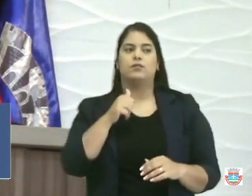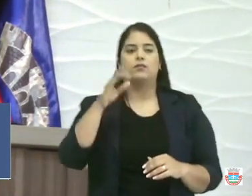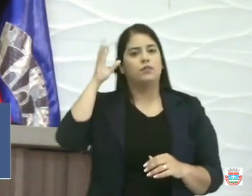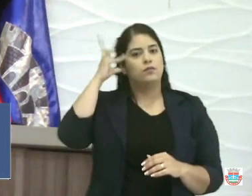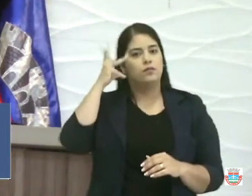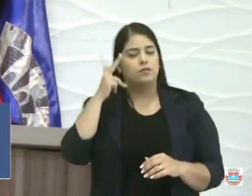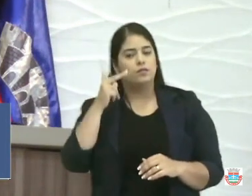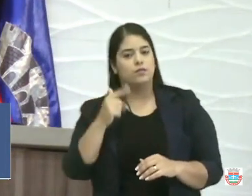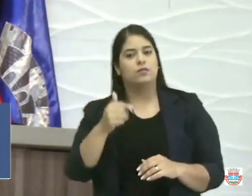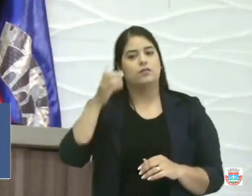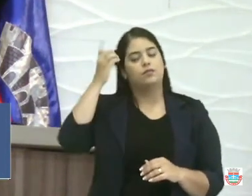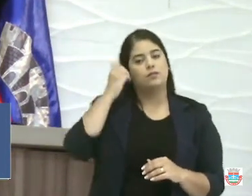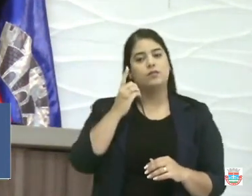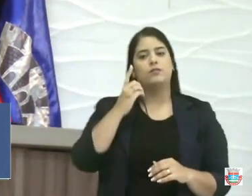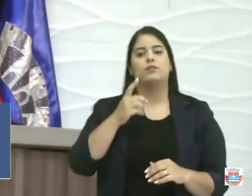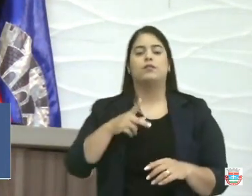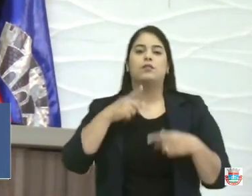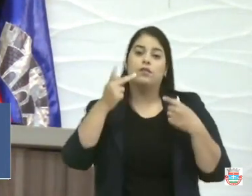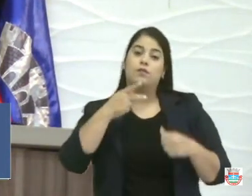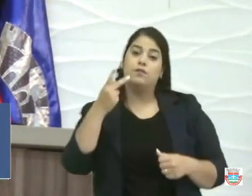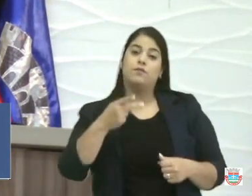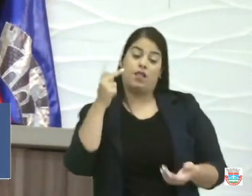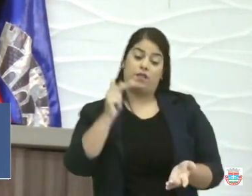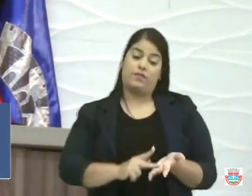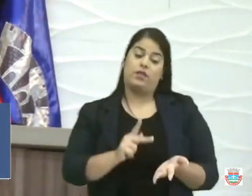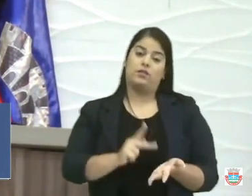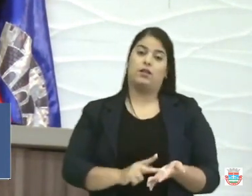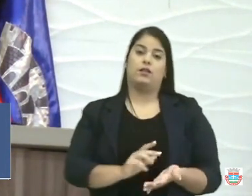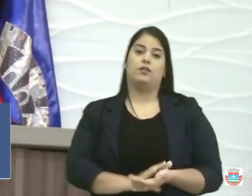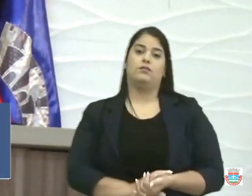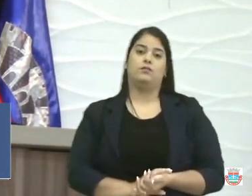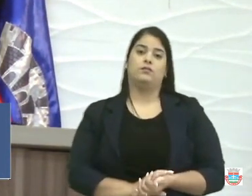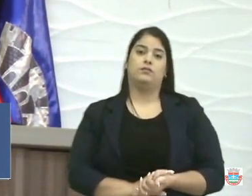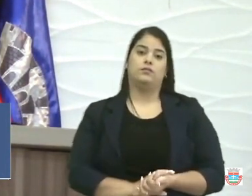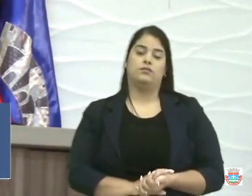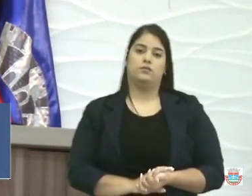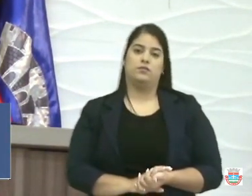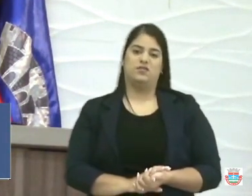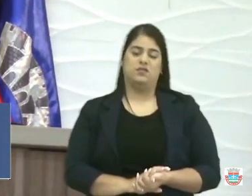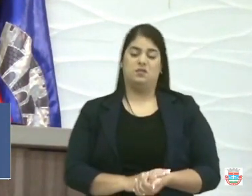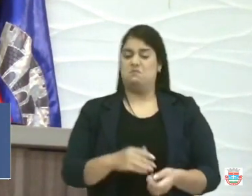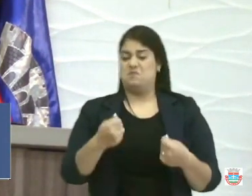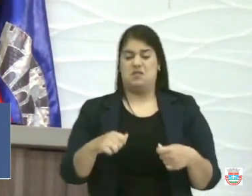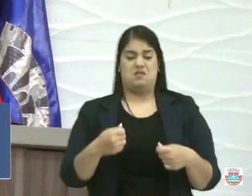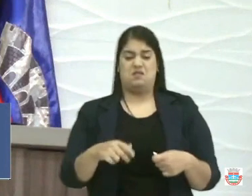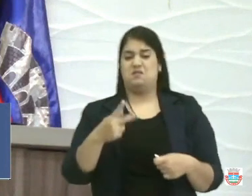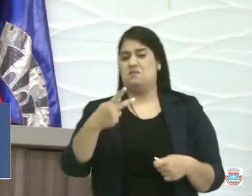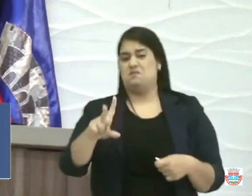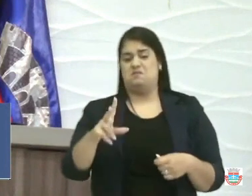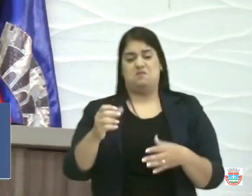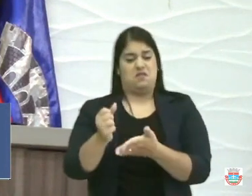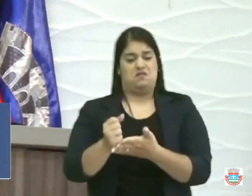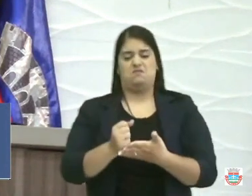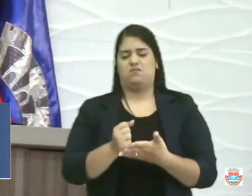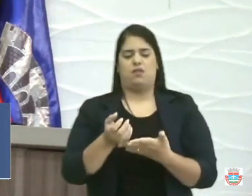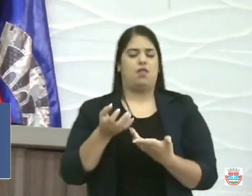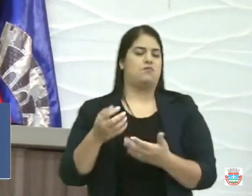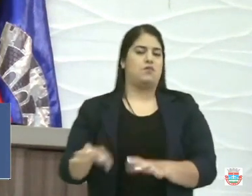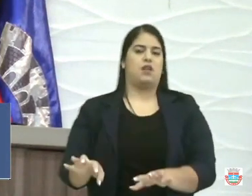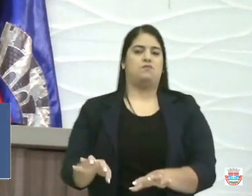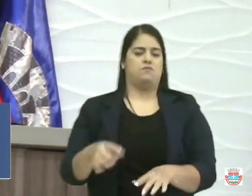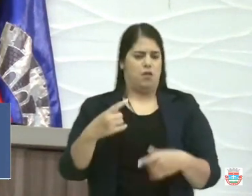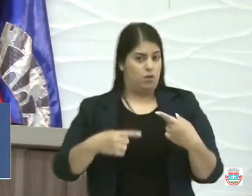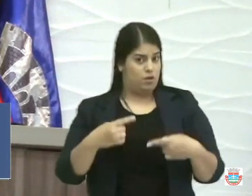candidatar. Porque eu digo a verdade na cara deles. Eu não dependo do senhor para nada. Para nada. Como político,